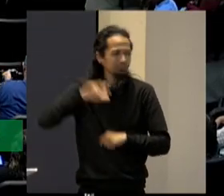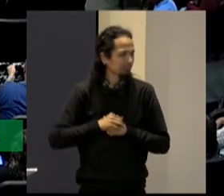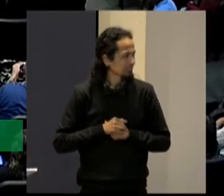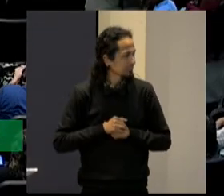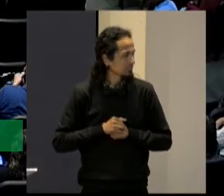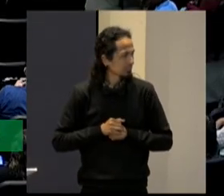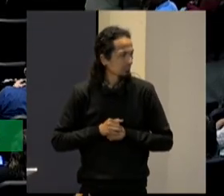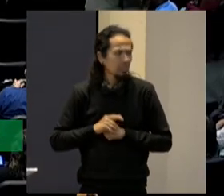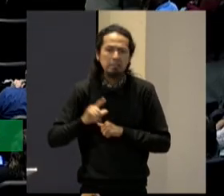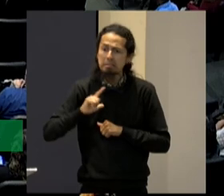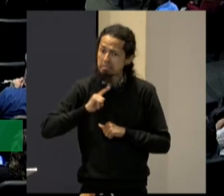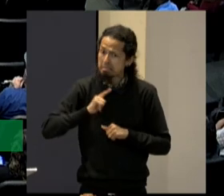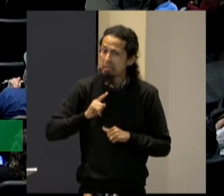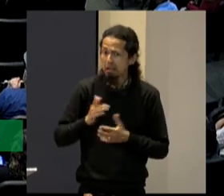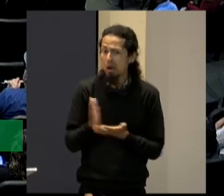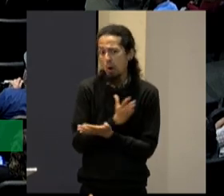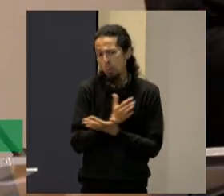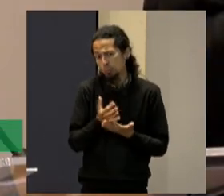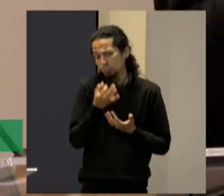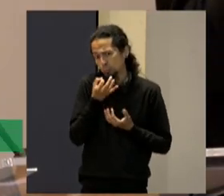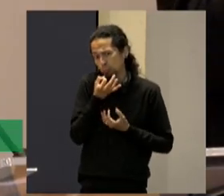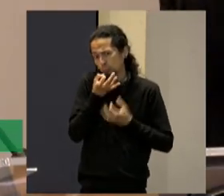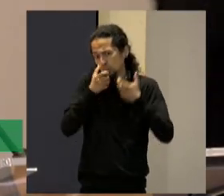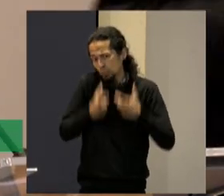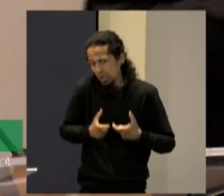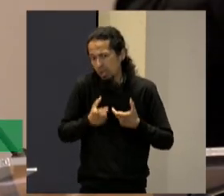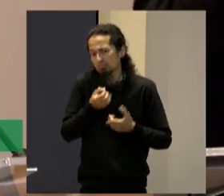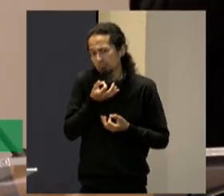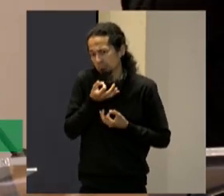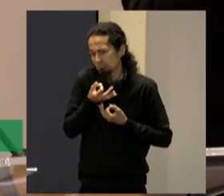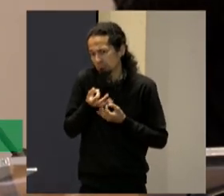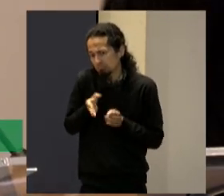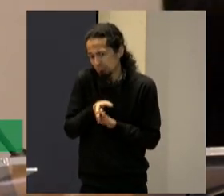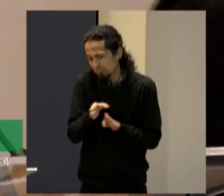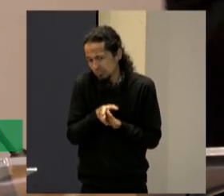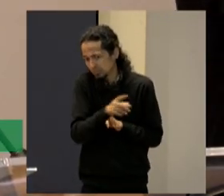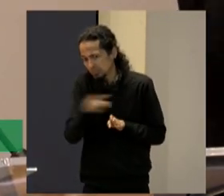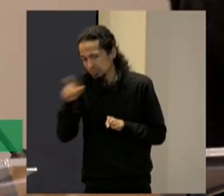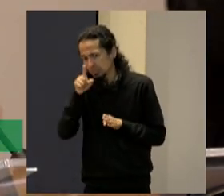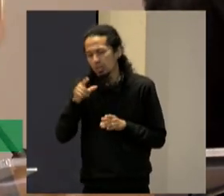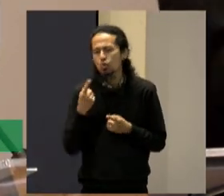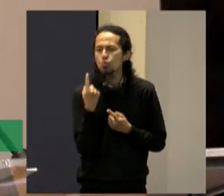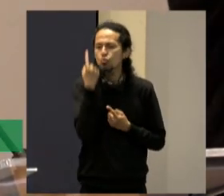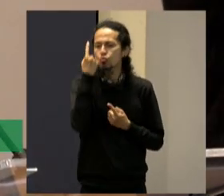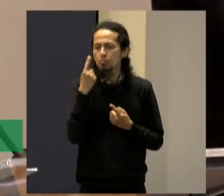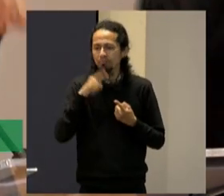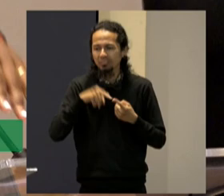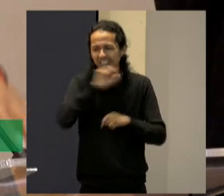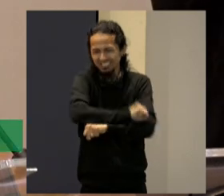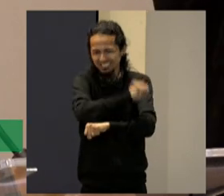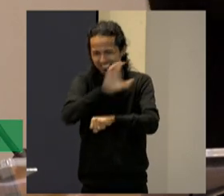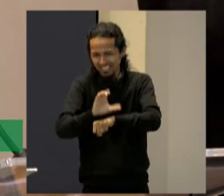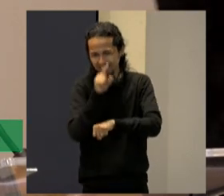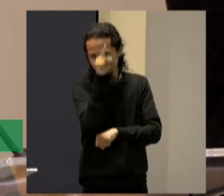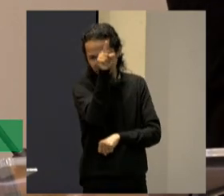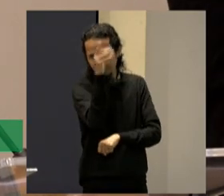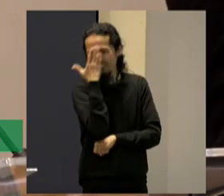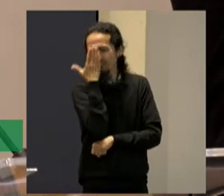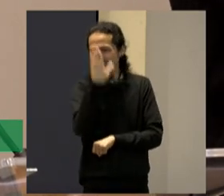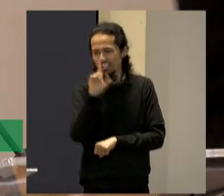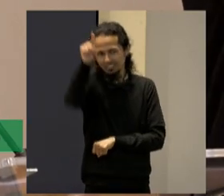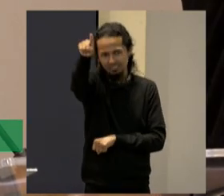temos algumas indicações de locais para almoçar. O primeiro é aqui no SESC, né, aqui na